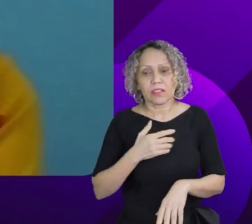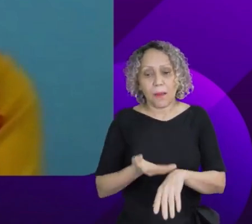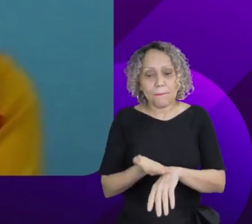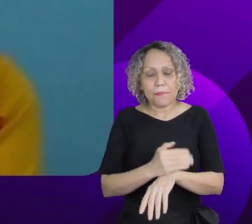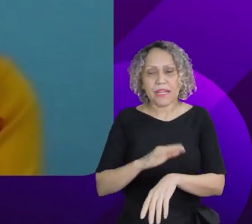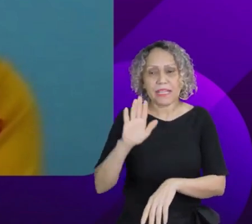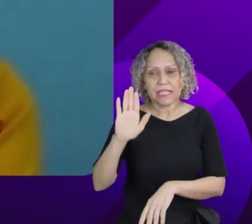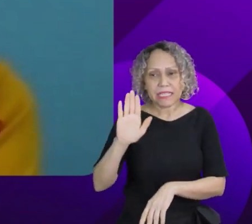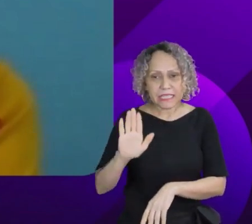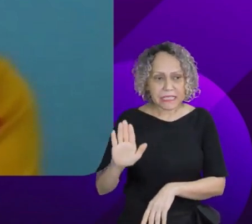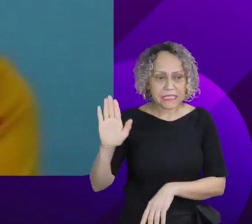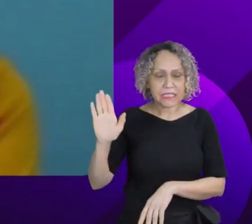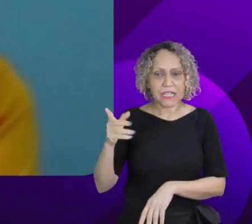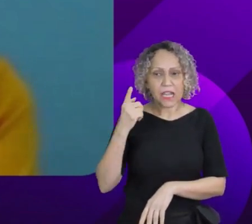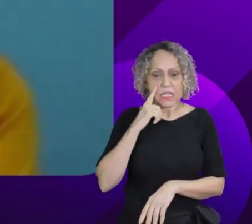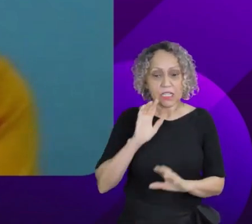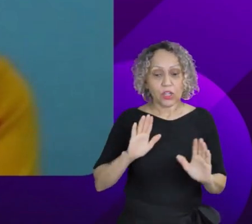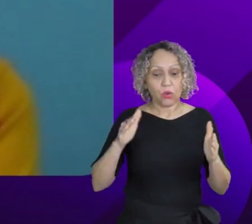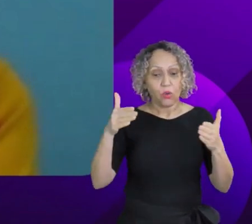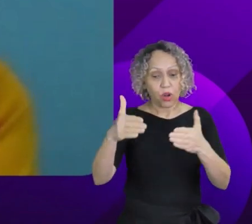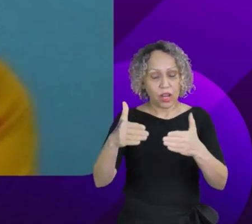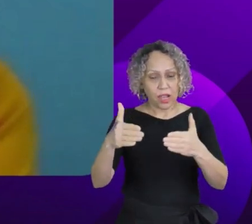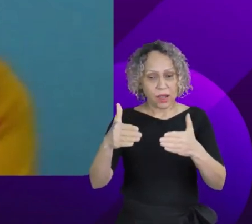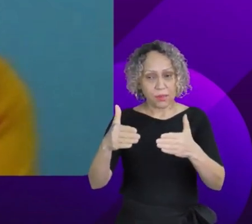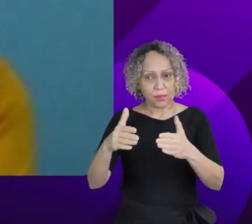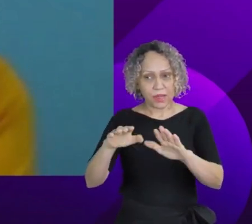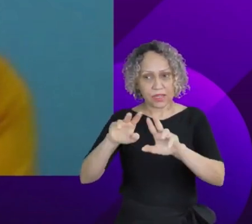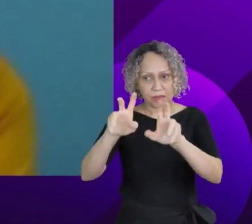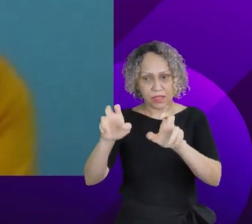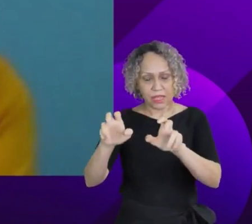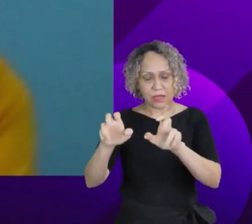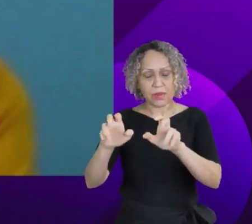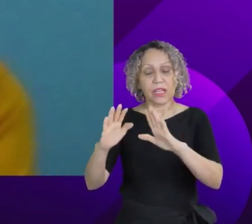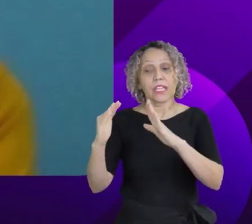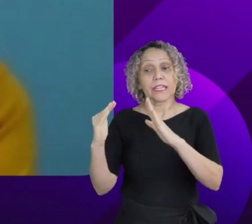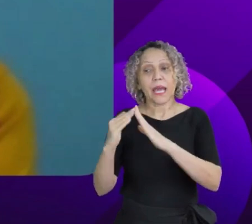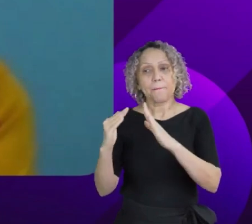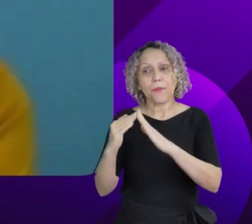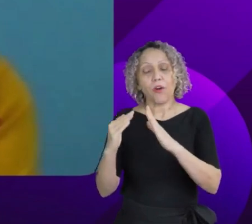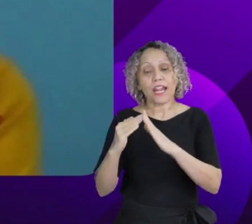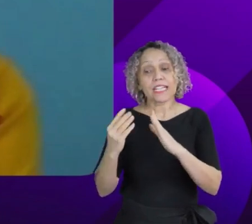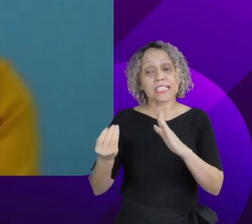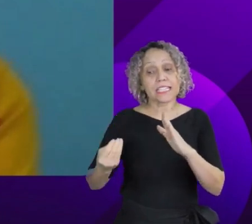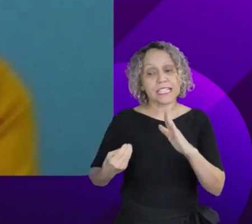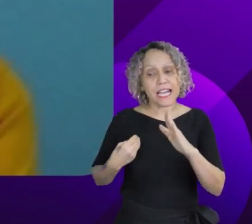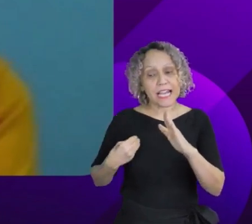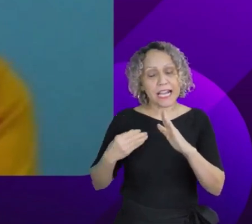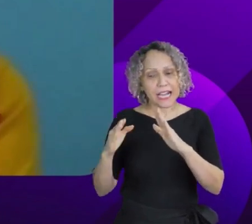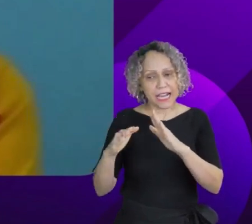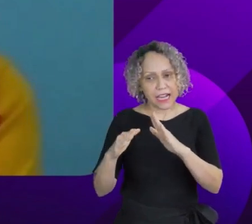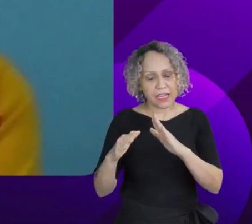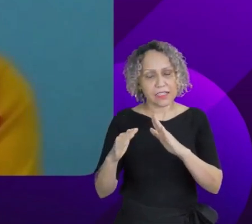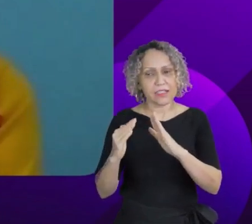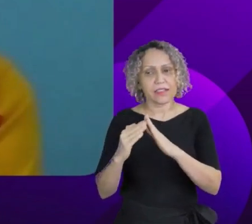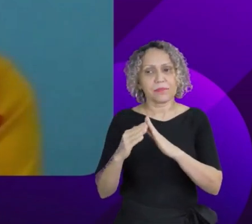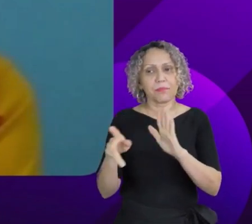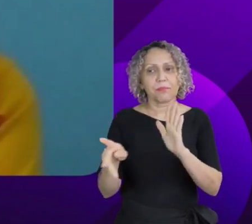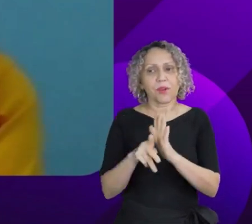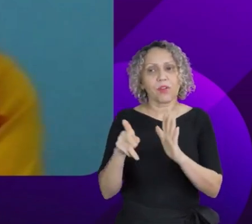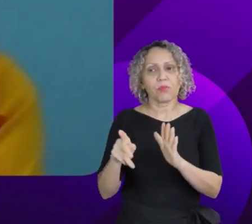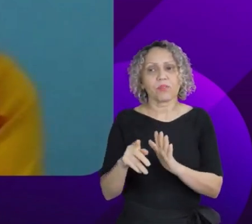olhar diferenciado para essa pauta que é de extrema importância, que é a pauta da moradia, principalmente se for uma moradia